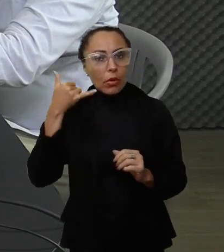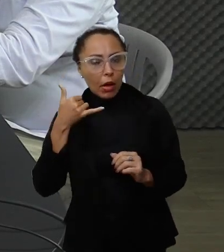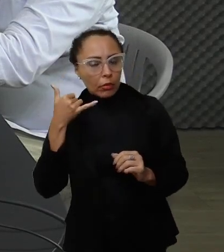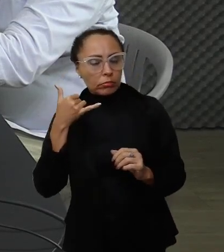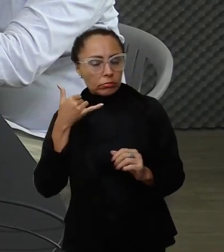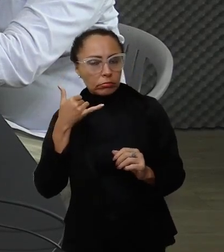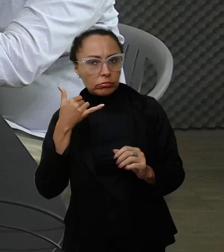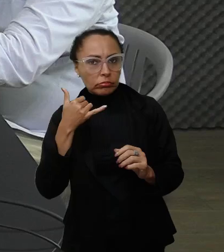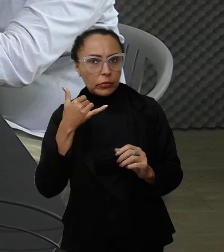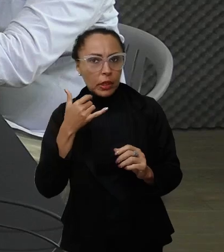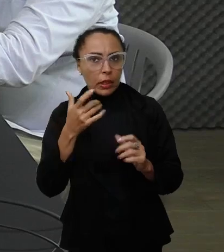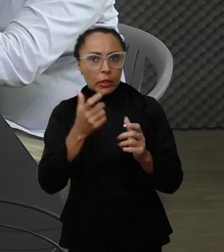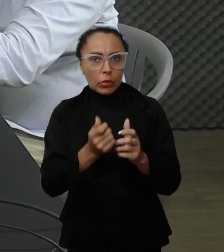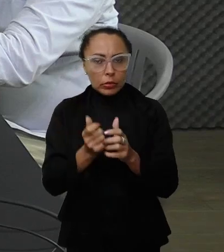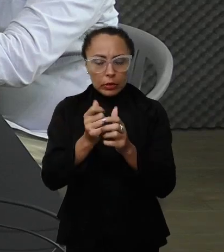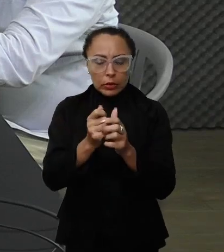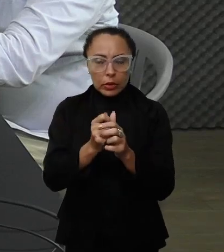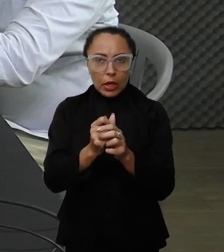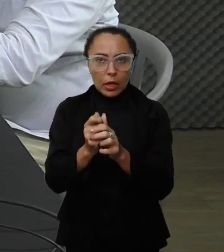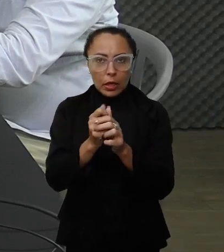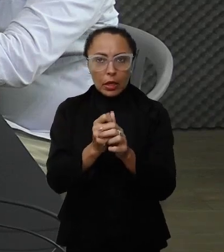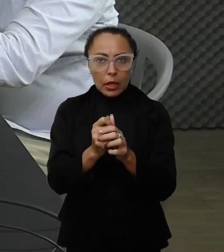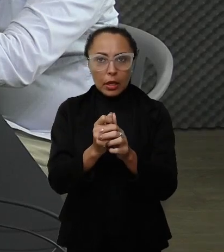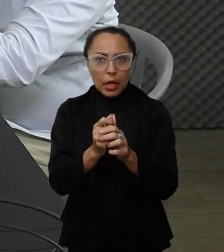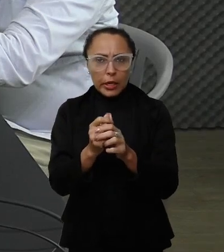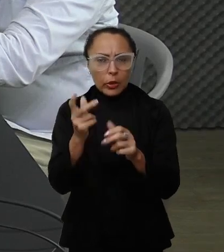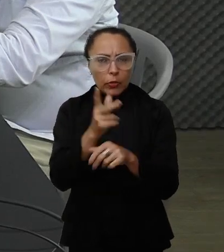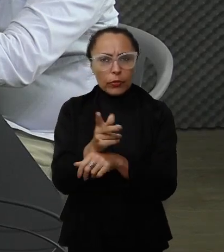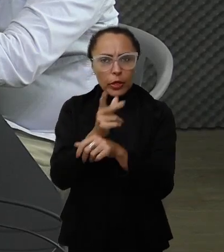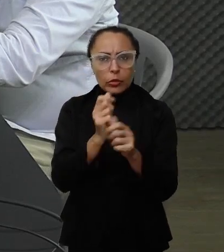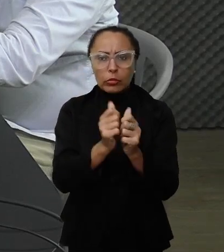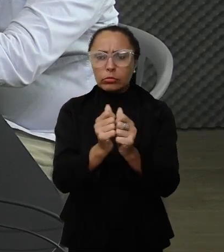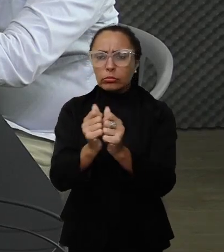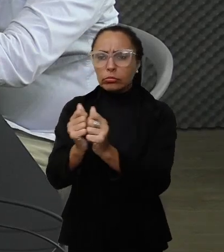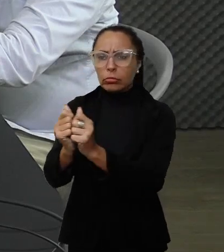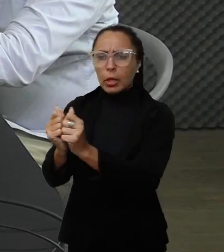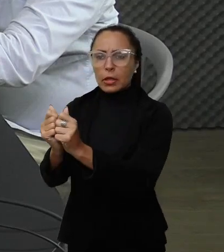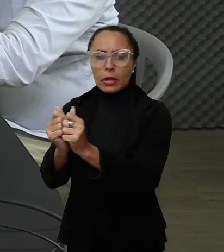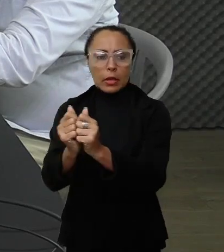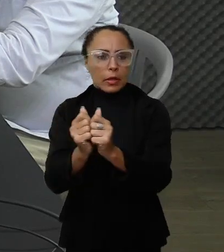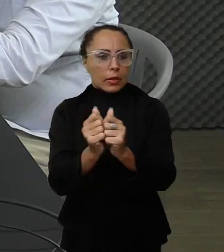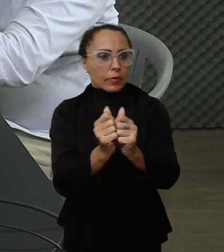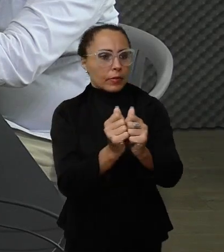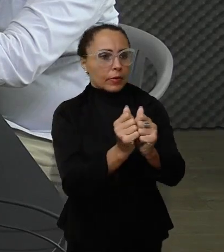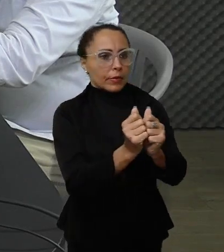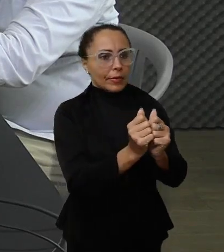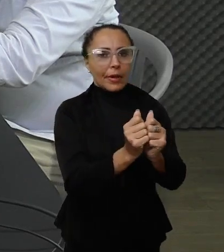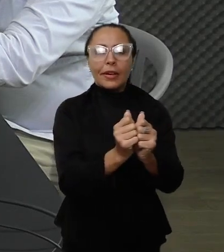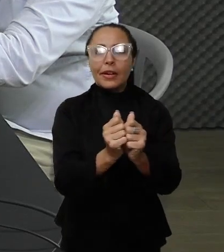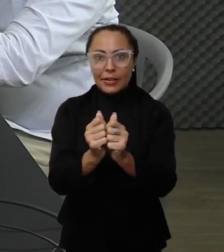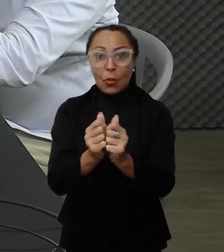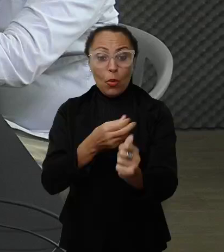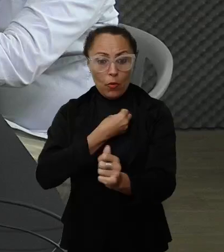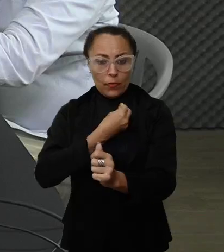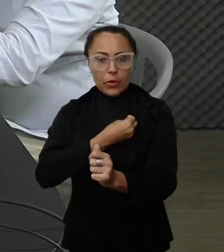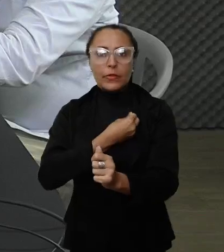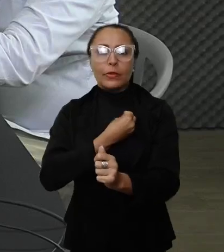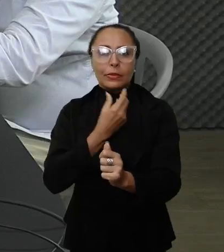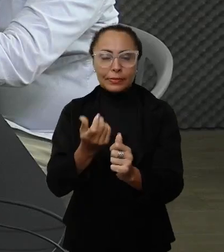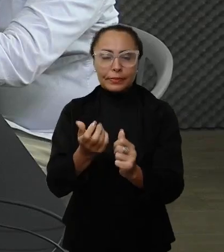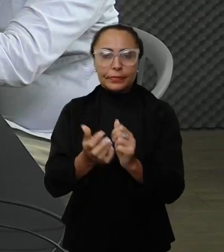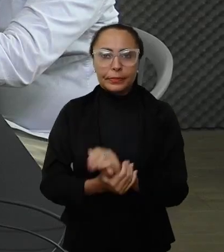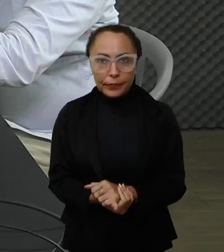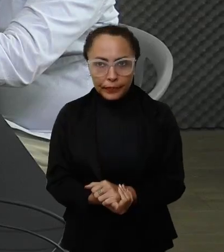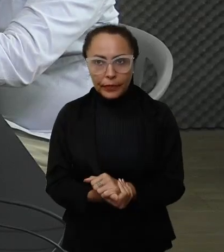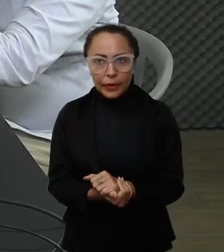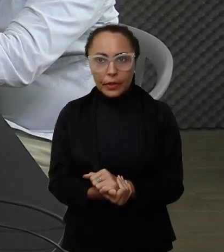O nome não é smart por acaso, é porque é inteligente, né? Liga o celular, já começa ali fazendo a transmissão ao vivo. Veja só.